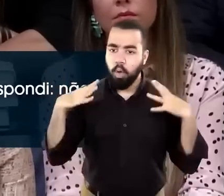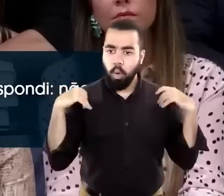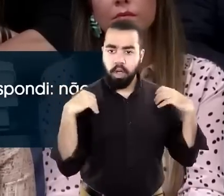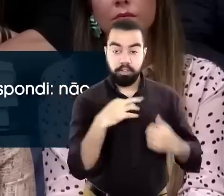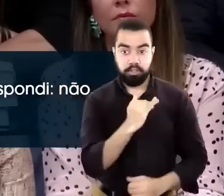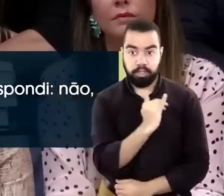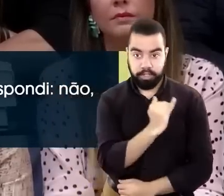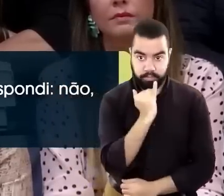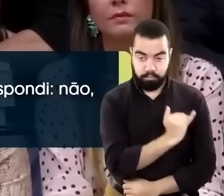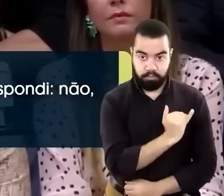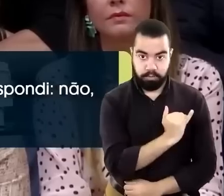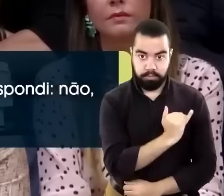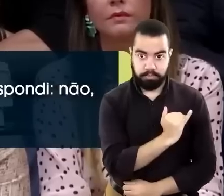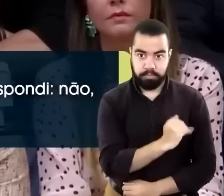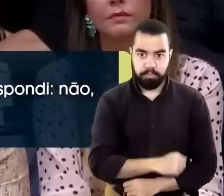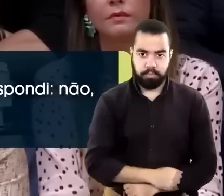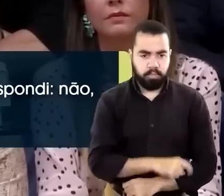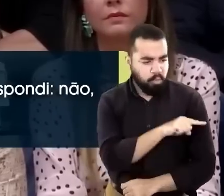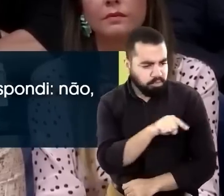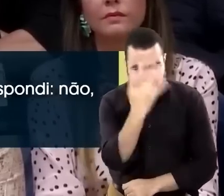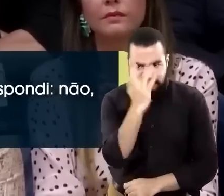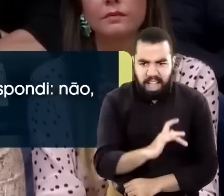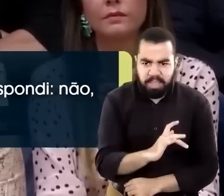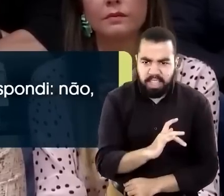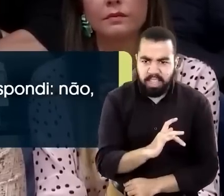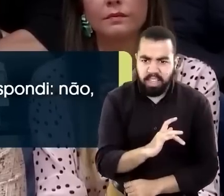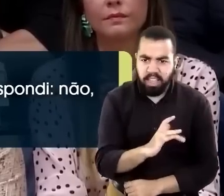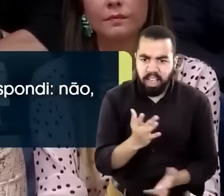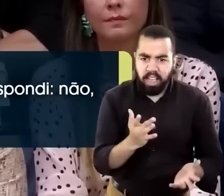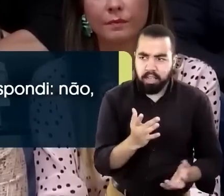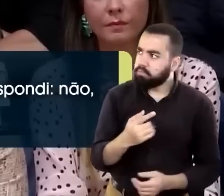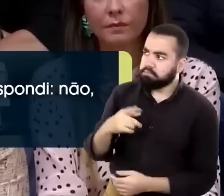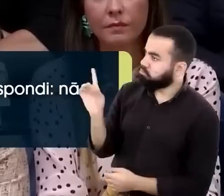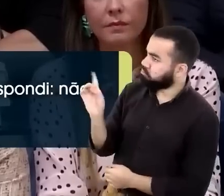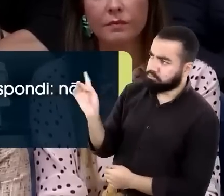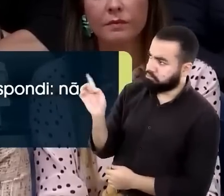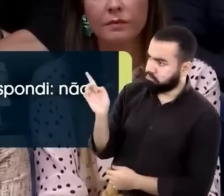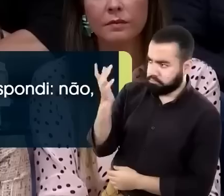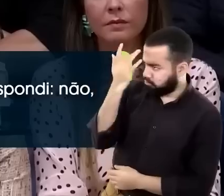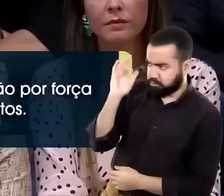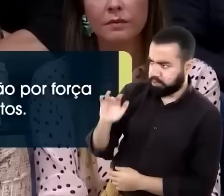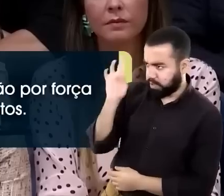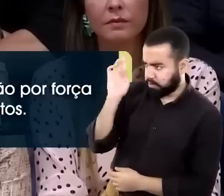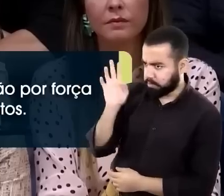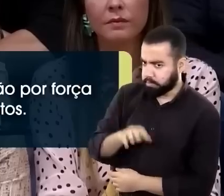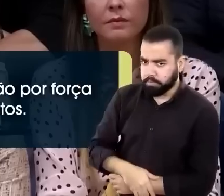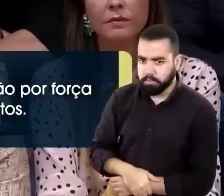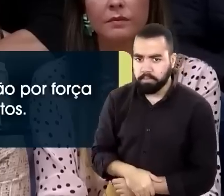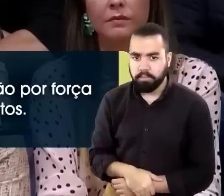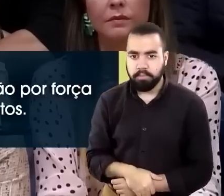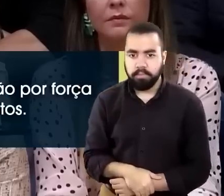Respondeu-me o anjo que falava comigo, não sabes tu que é isto? Respondi, não, meu senhor.